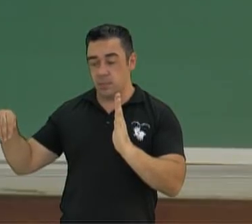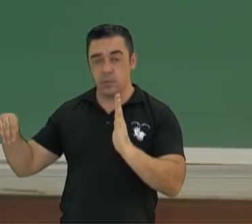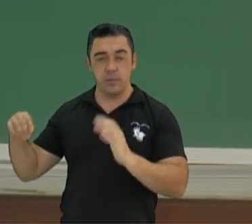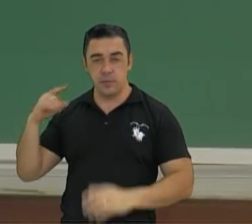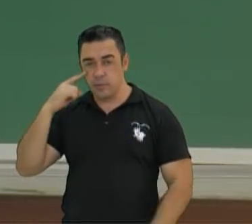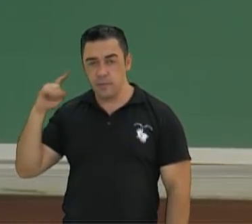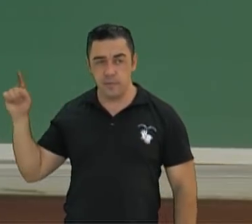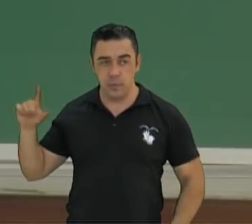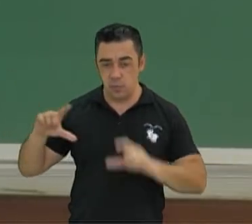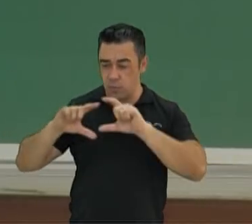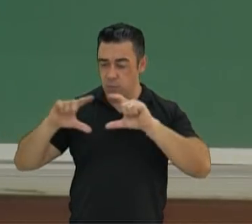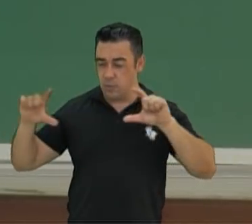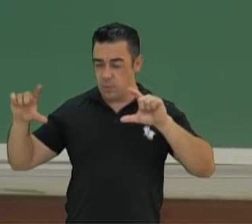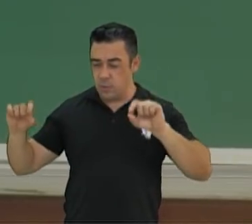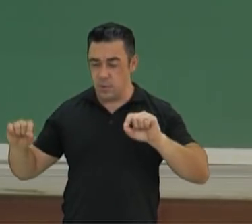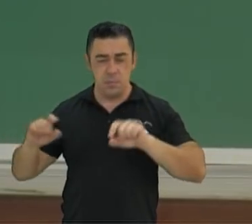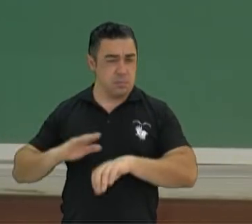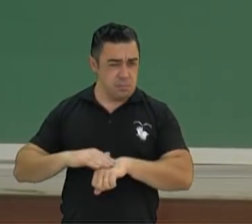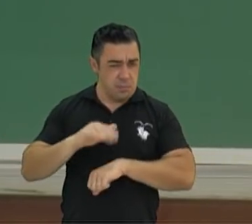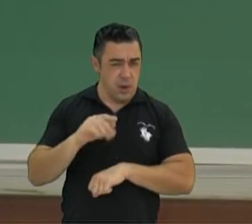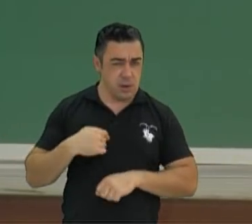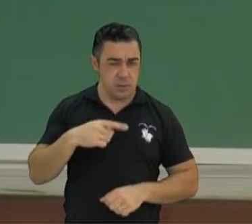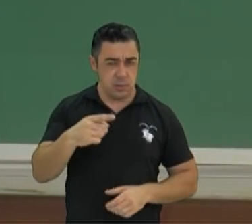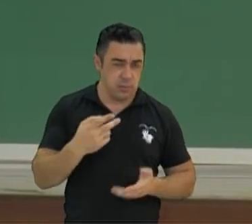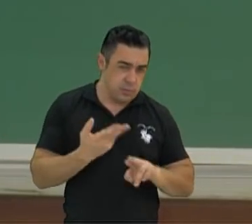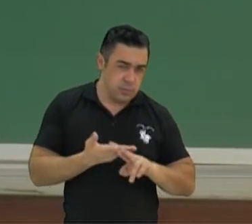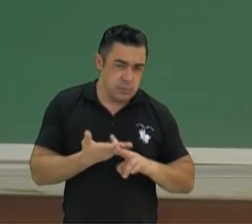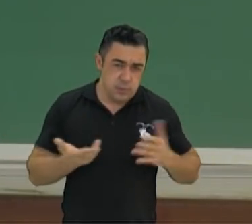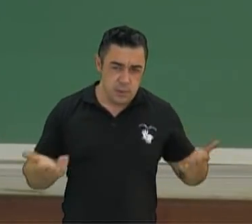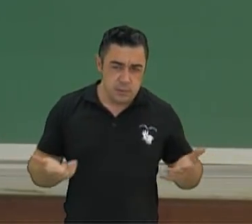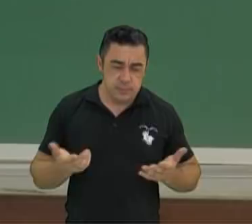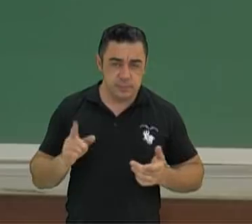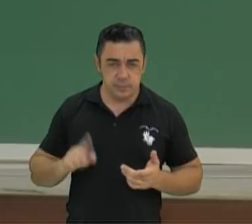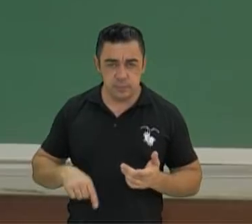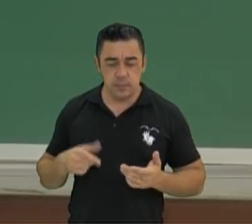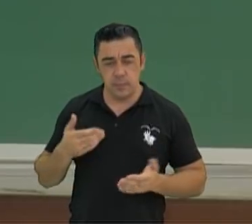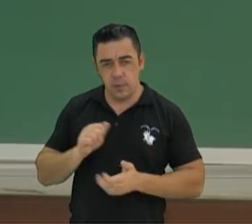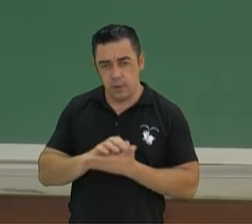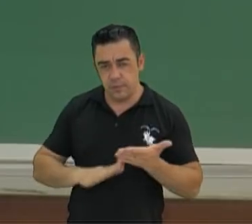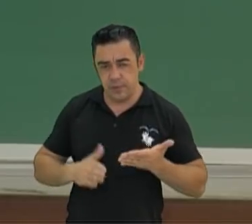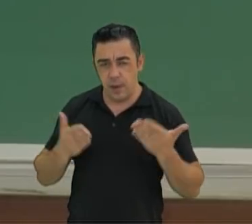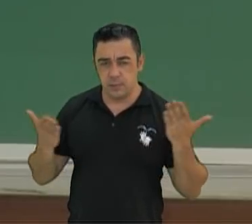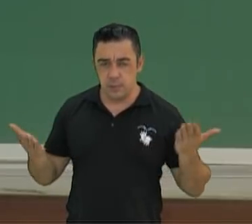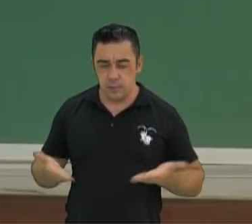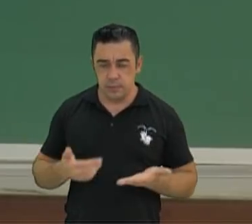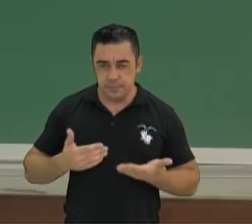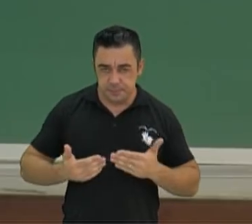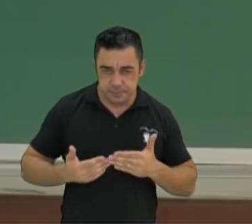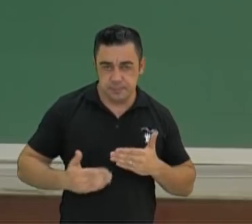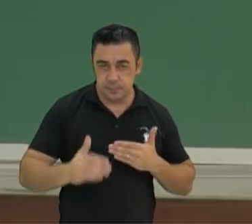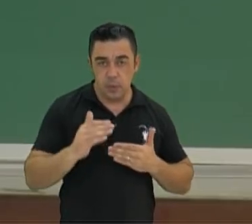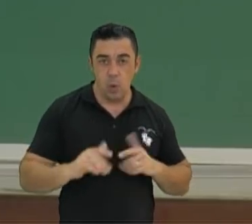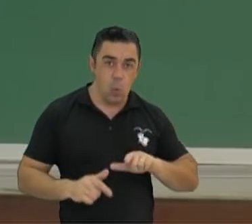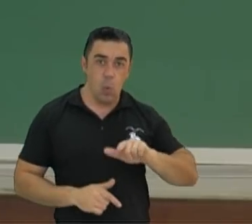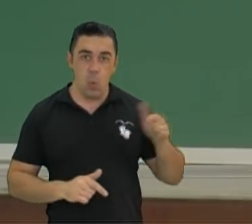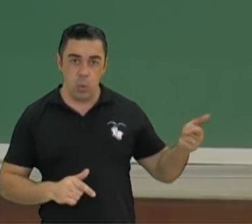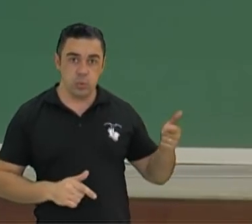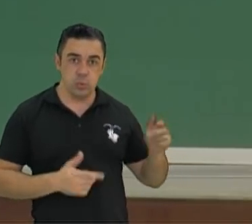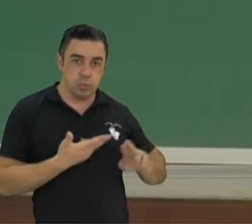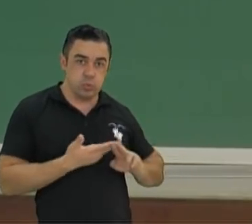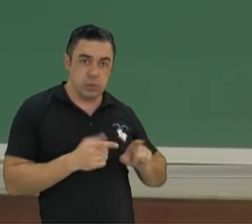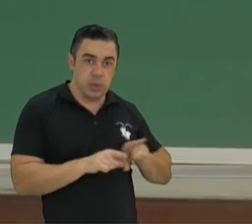azulzinho ali grifado é aquilo que nós mais utilizamos, pelo menos nos nossos exercícios aí. Não significa que os outros nós